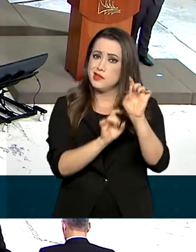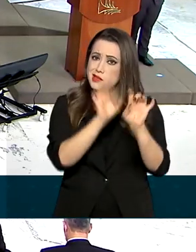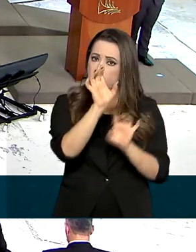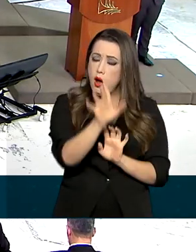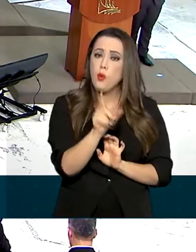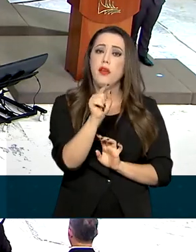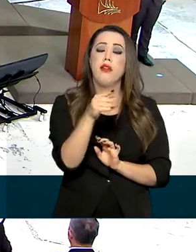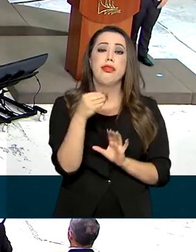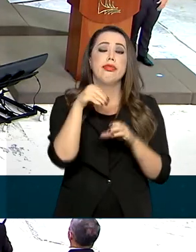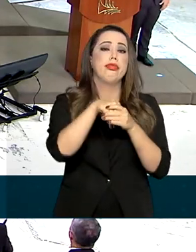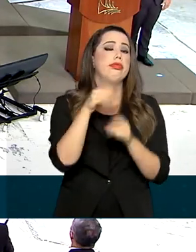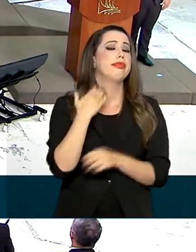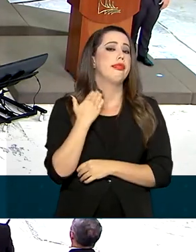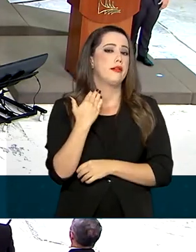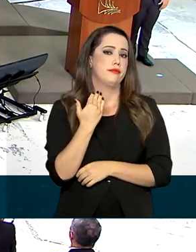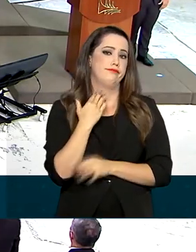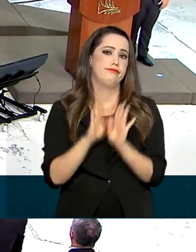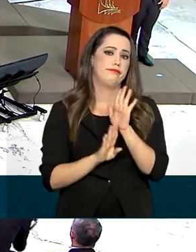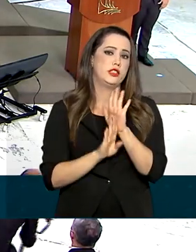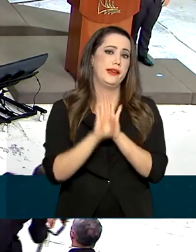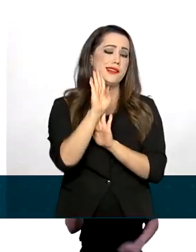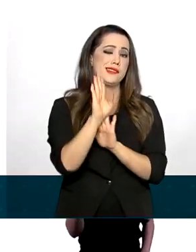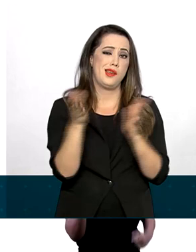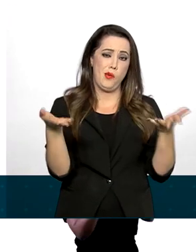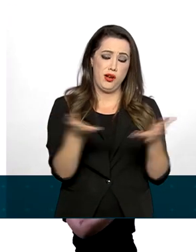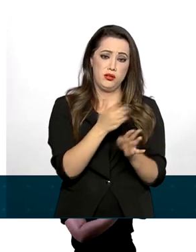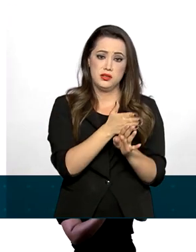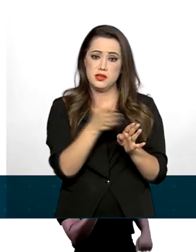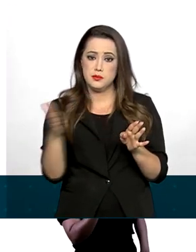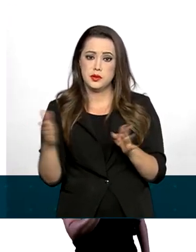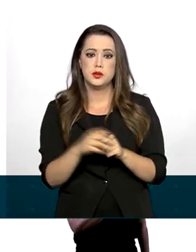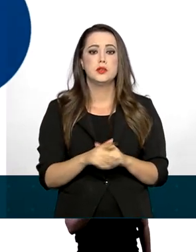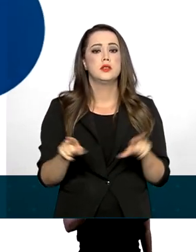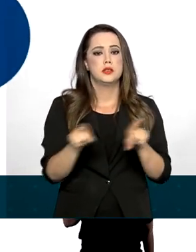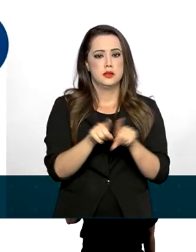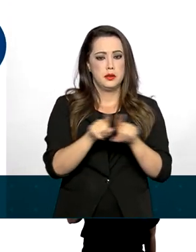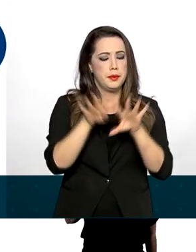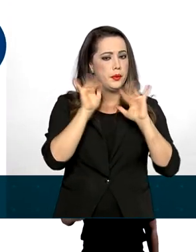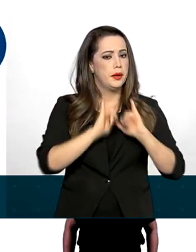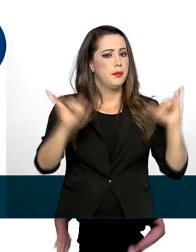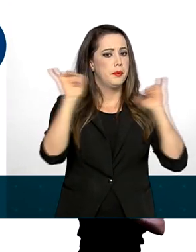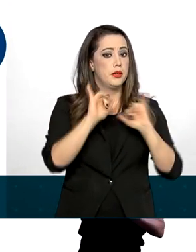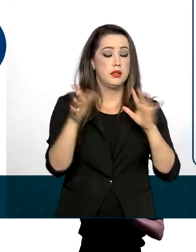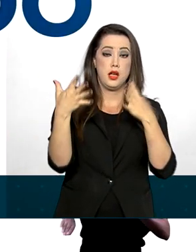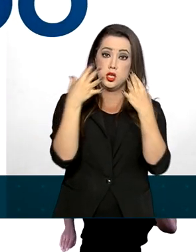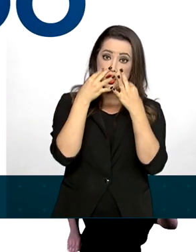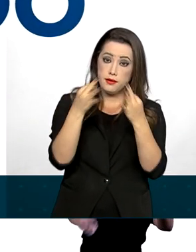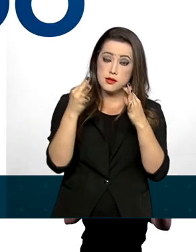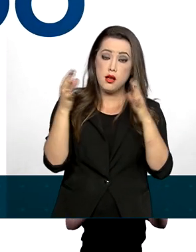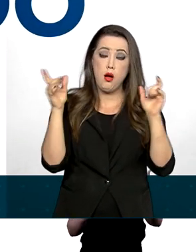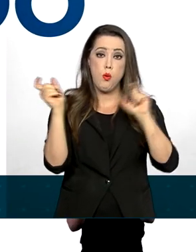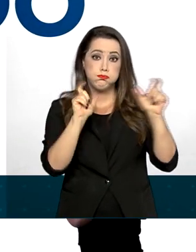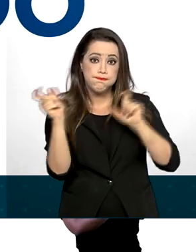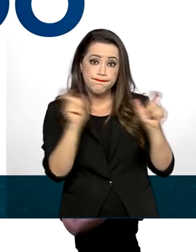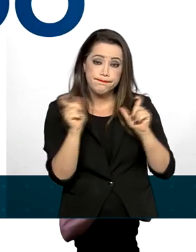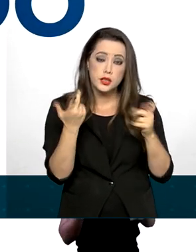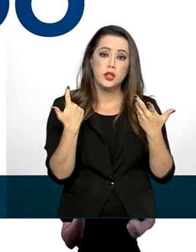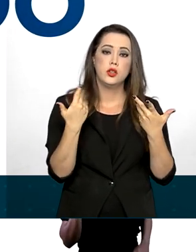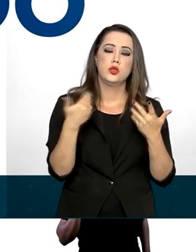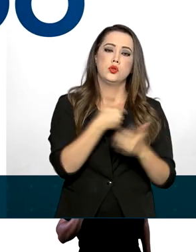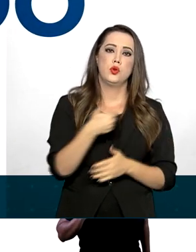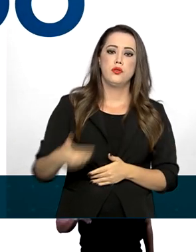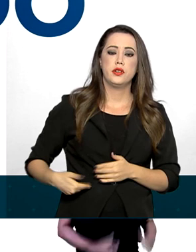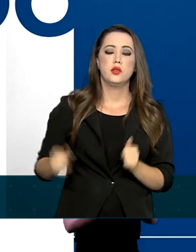70% nesse período de isolamento social, foi lançada também uma campanha de alerta do governo junto com a